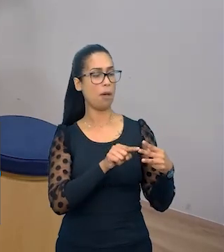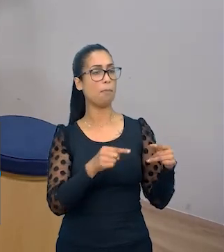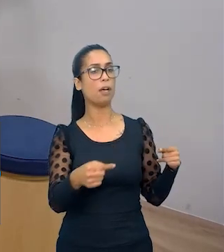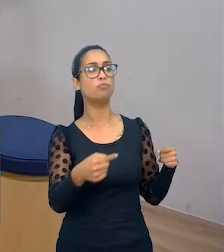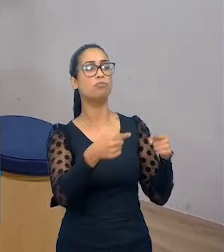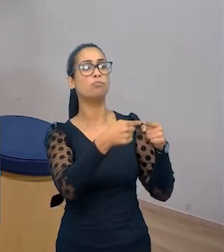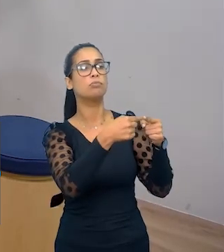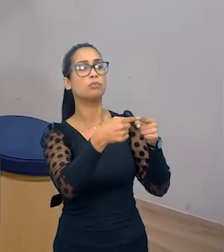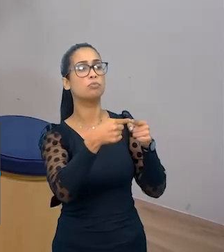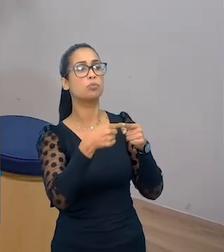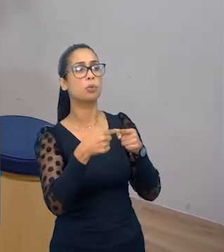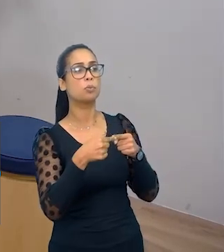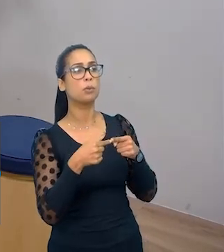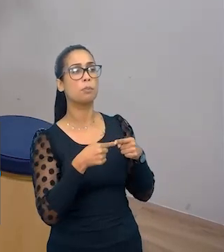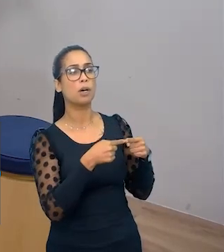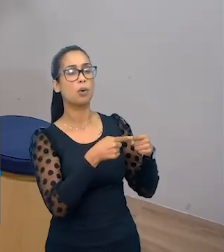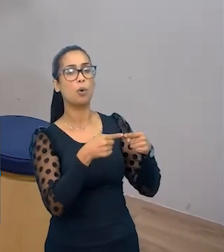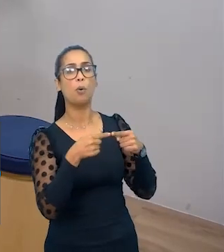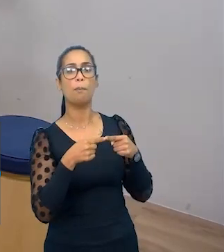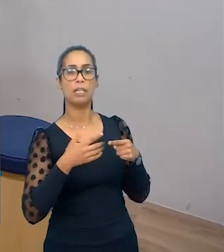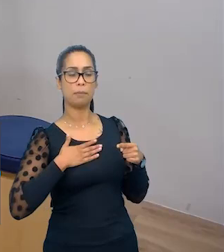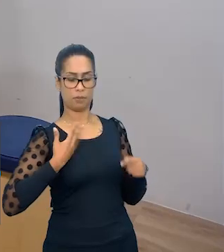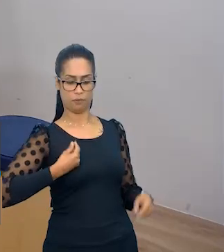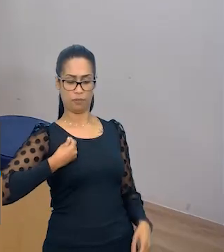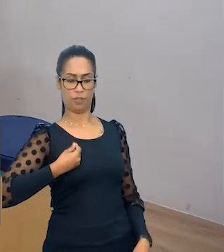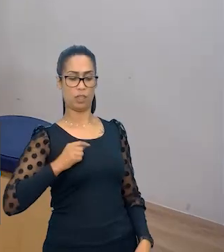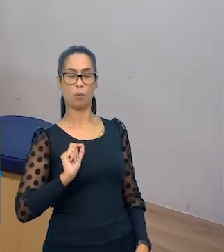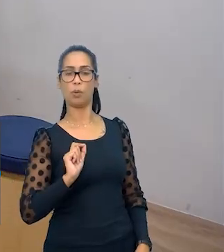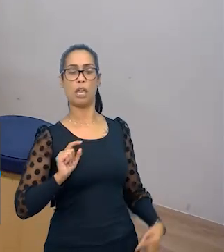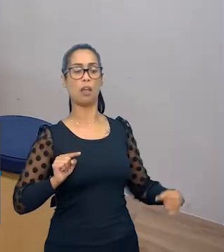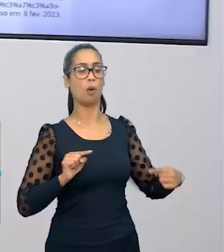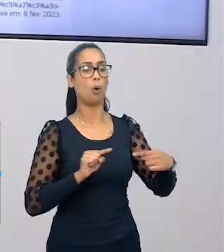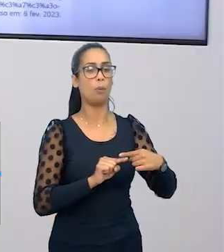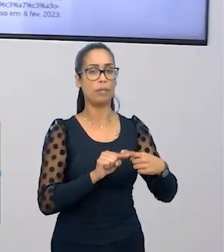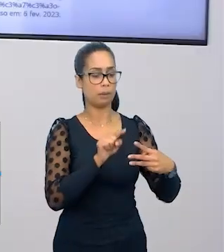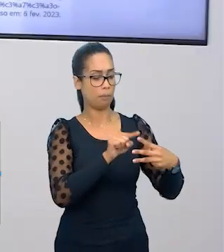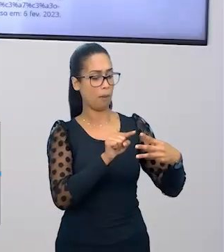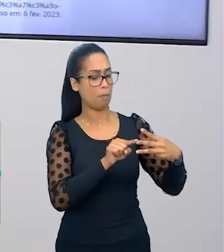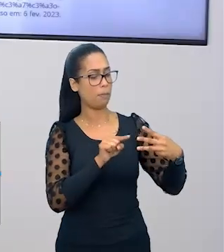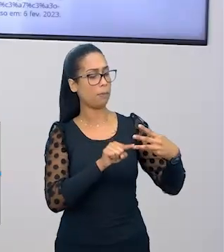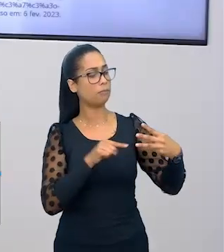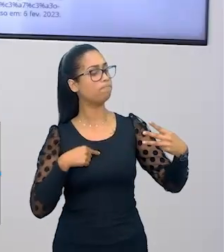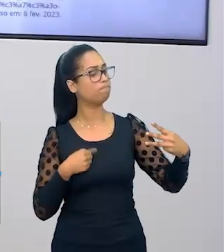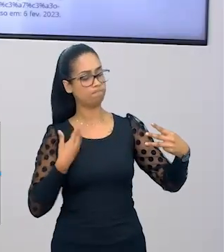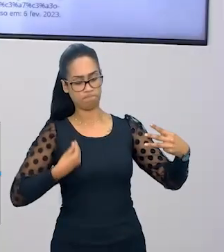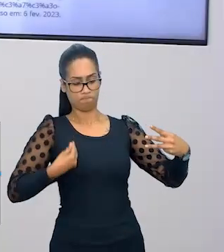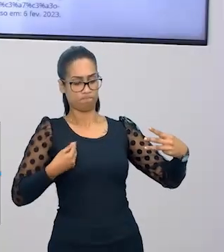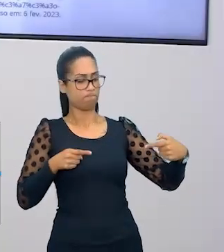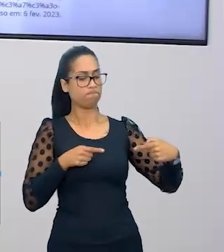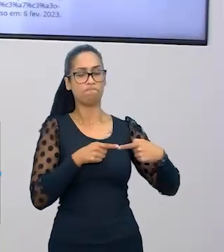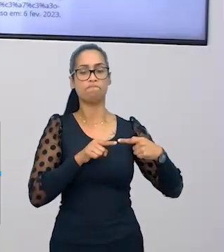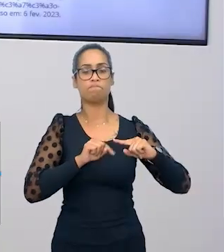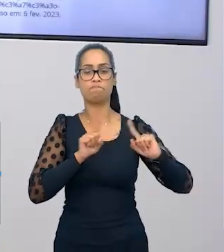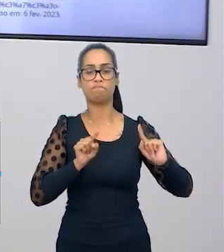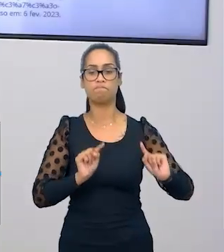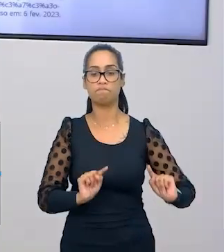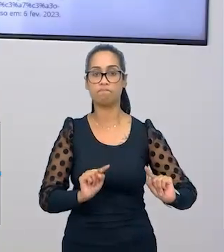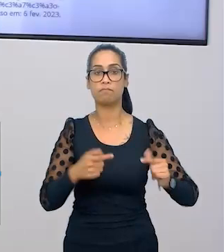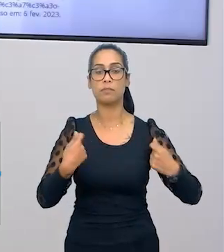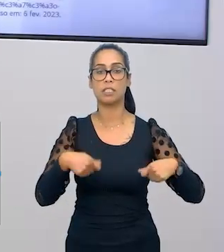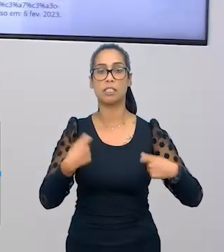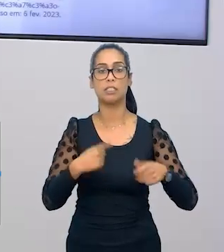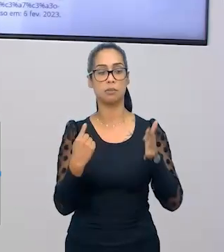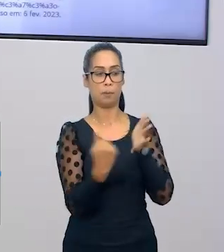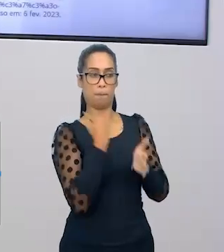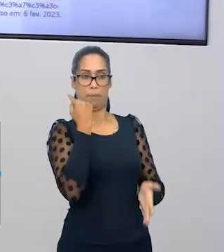se intercalando na própria vida, né? E o estudante desenvolver, portanto, uma atitude propositiva, no sentido, o que eu